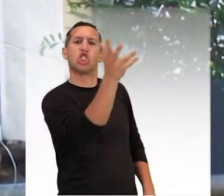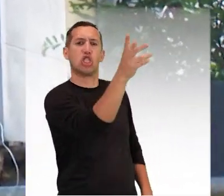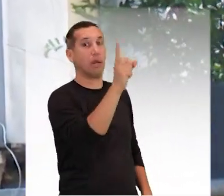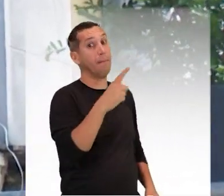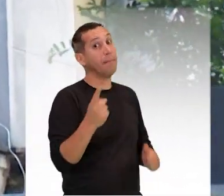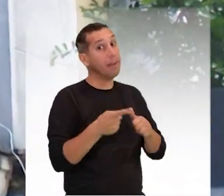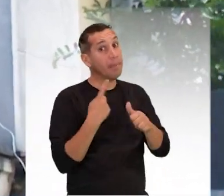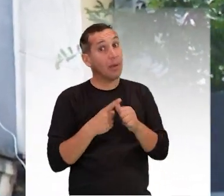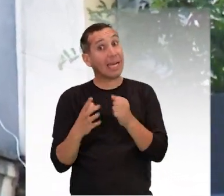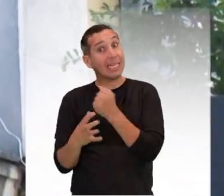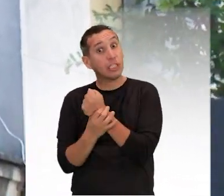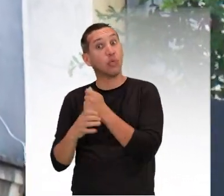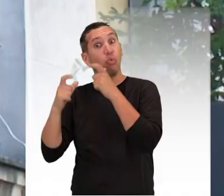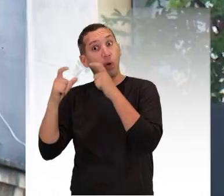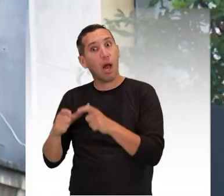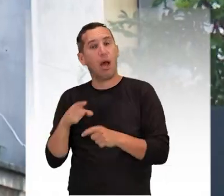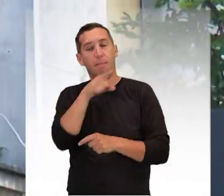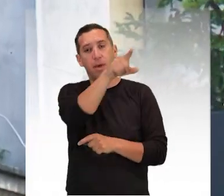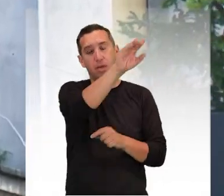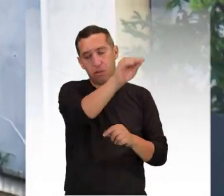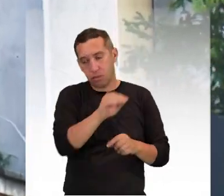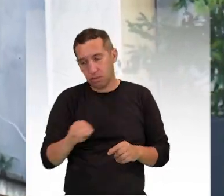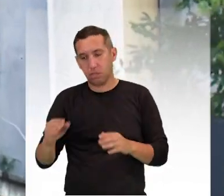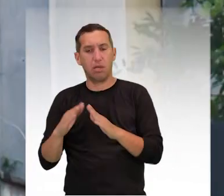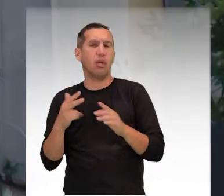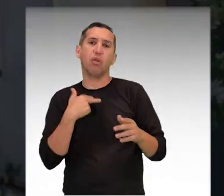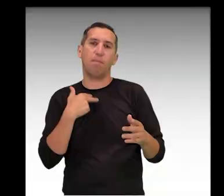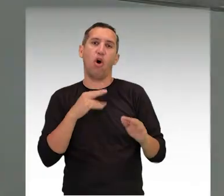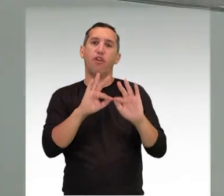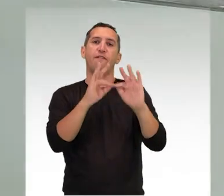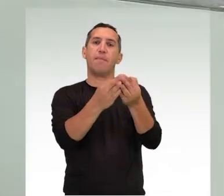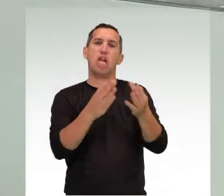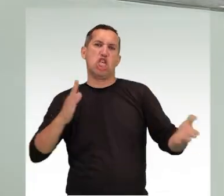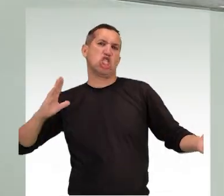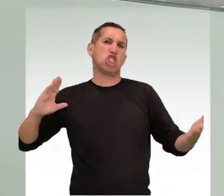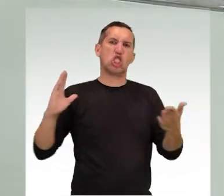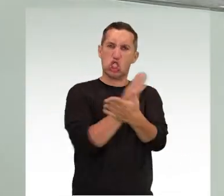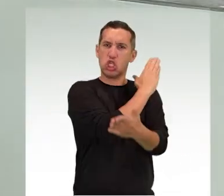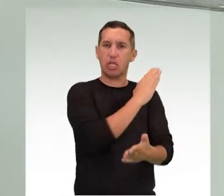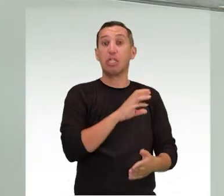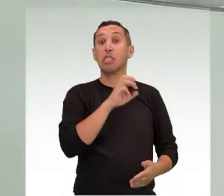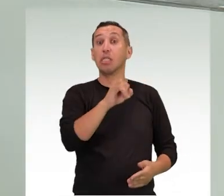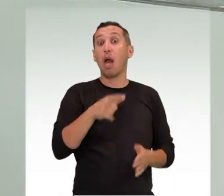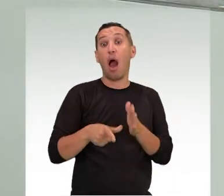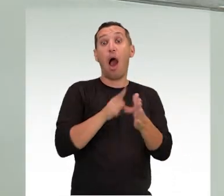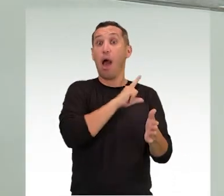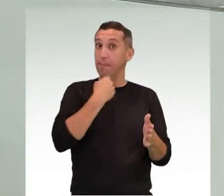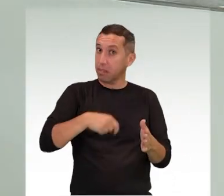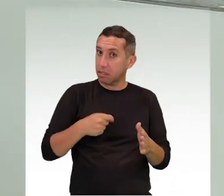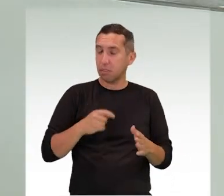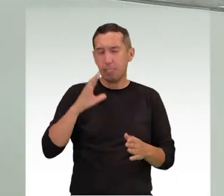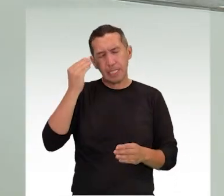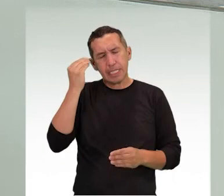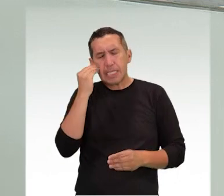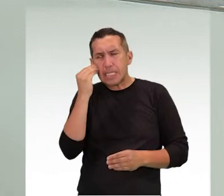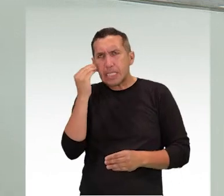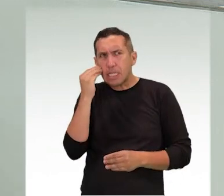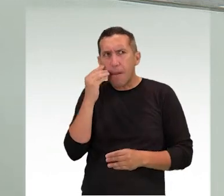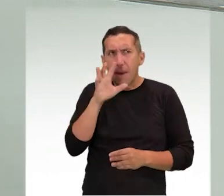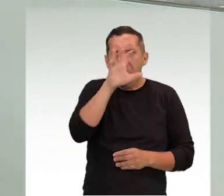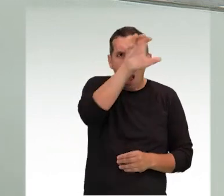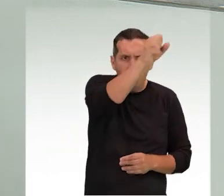qualquer tentativa de remoção. Não se pode pensar em remoção de famílias sem antes buscar uma solução que